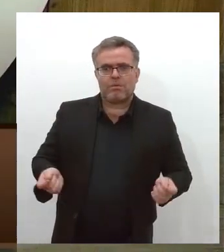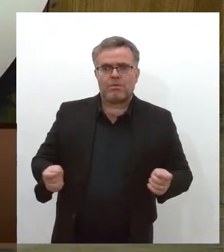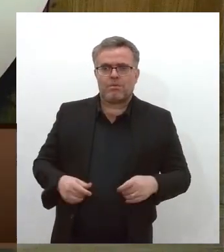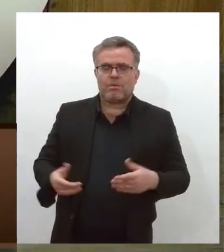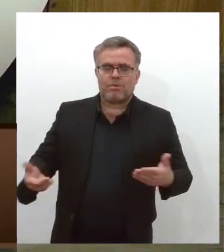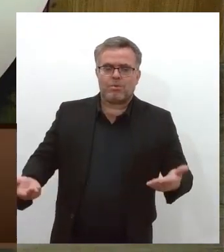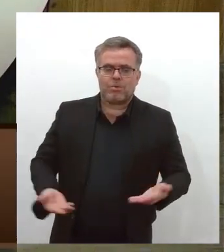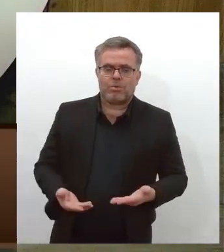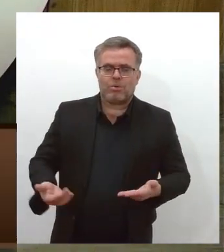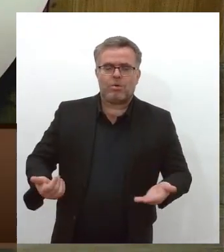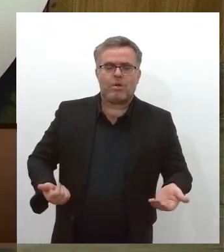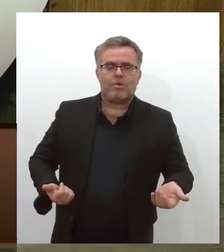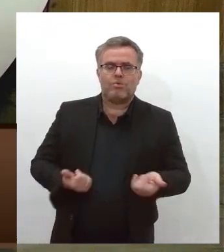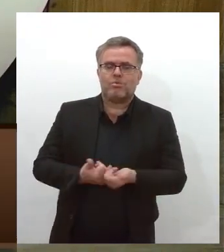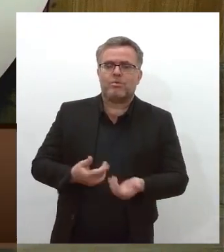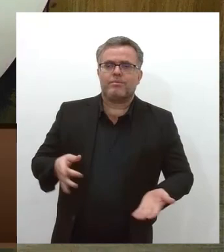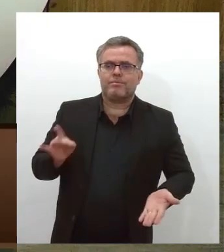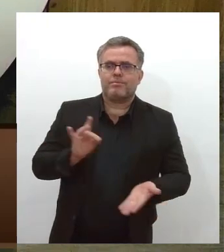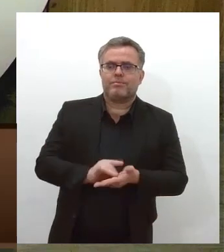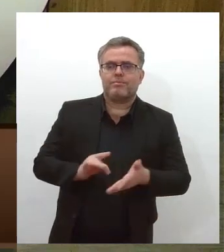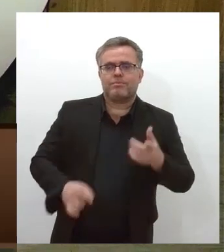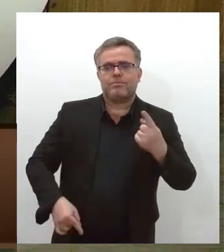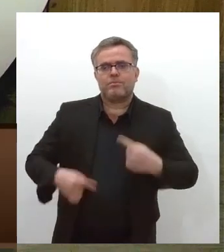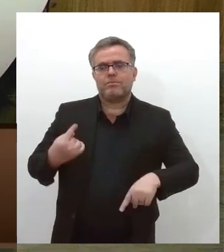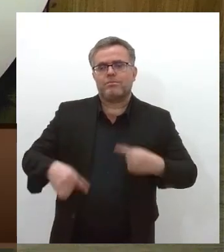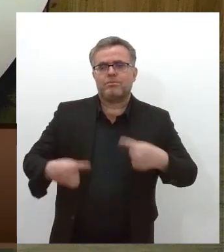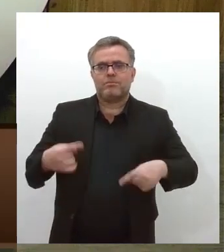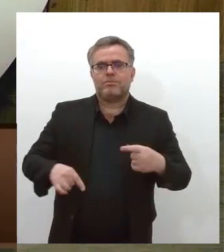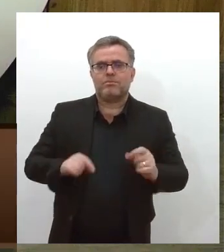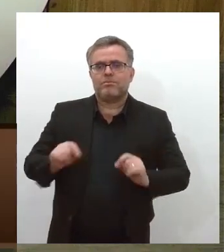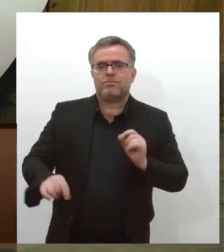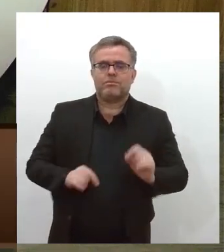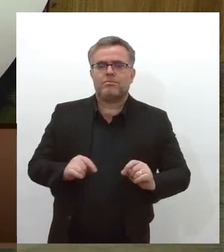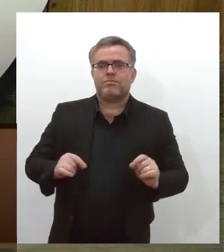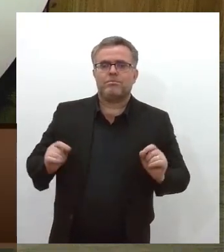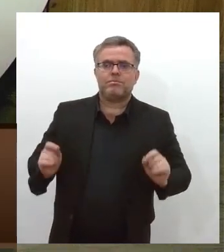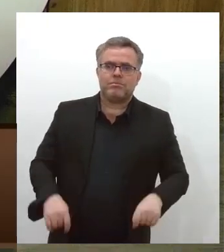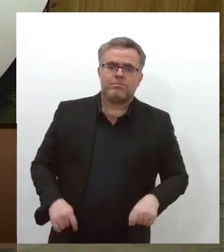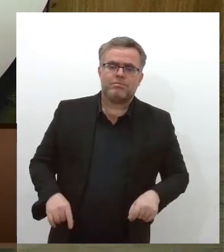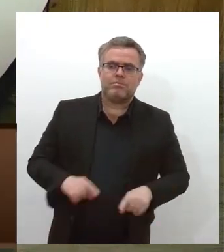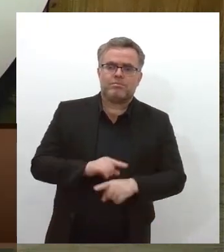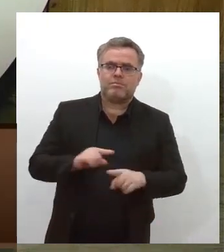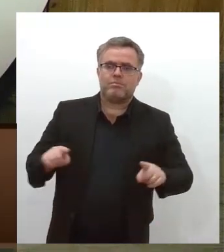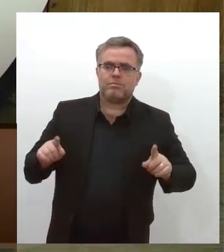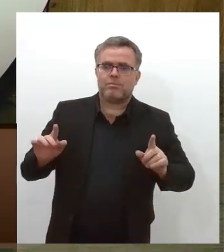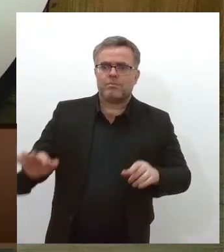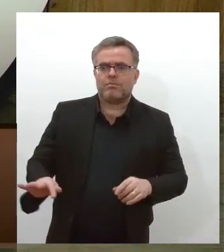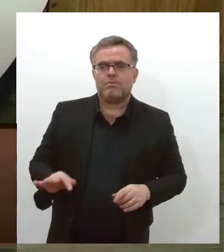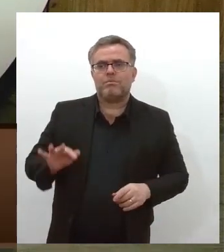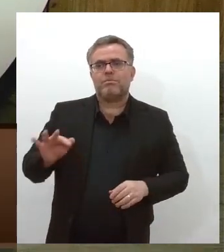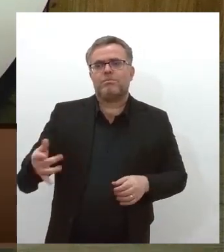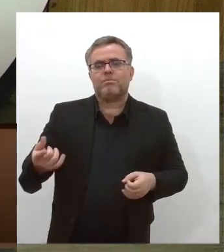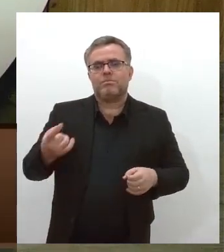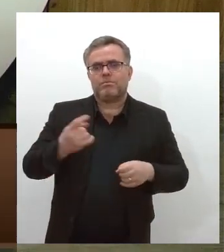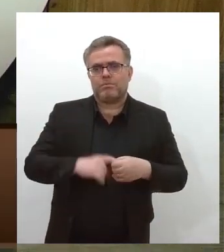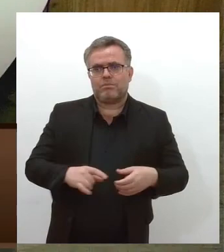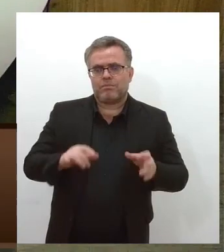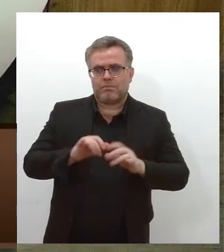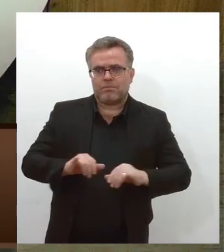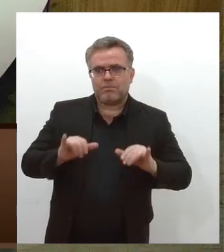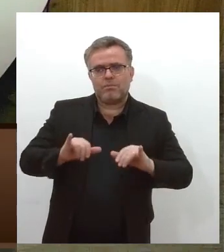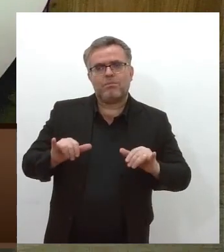muito com as nossas discussões e deixar o convite já para uma próxima oportunidade, o senhor estar aqui com a gente. Viu? Uma ótima